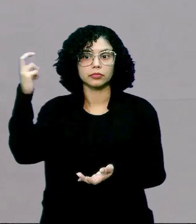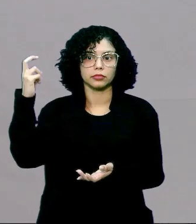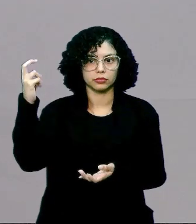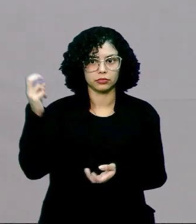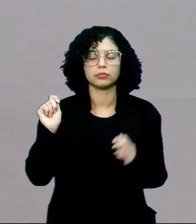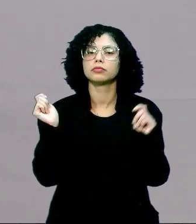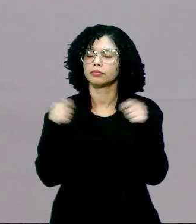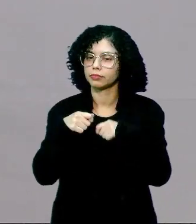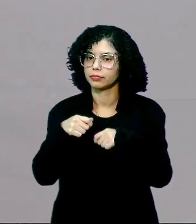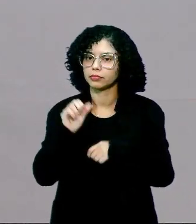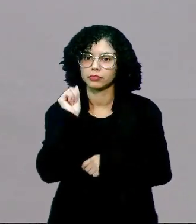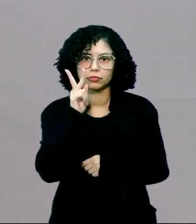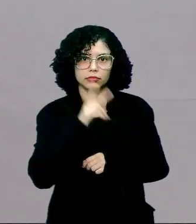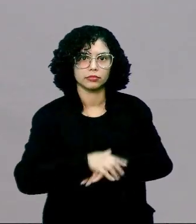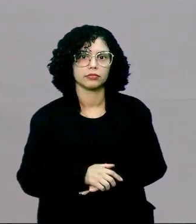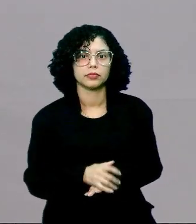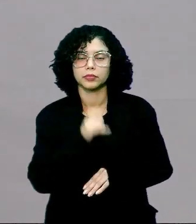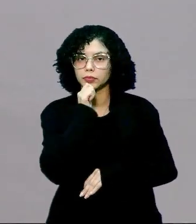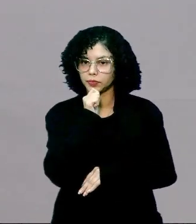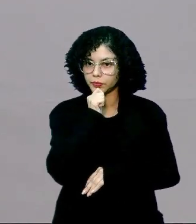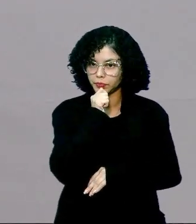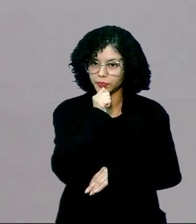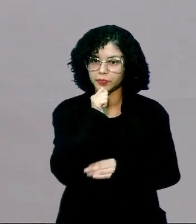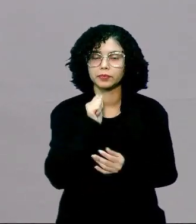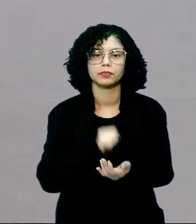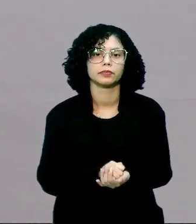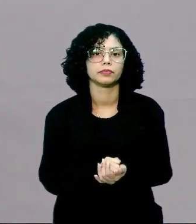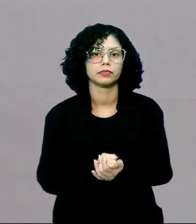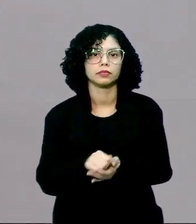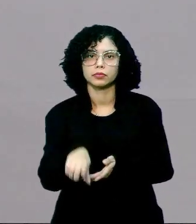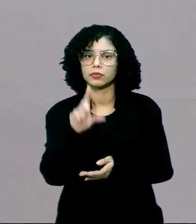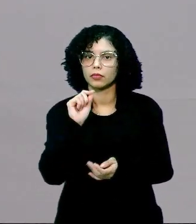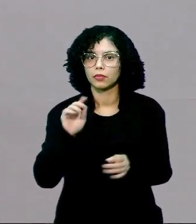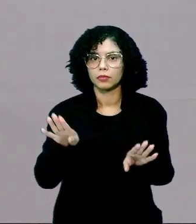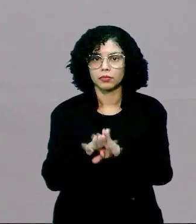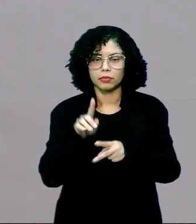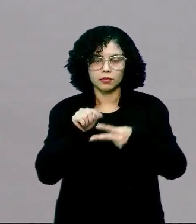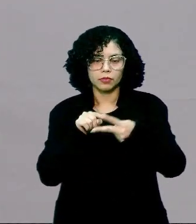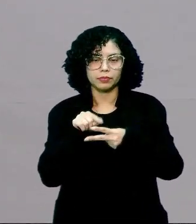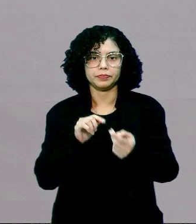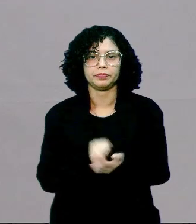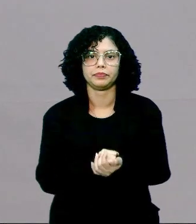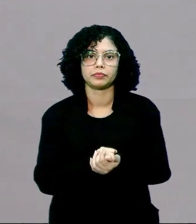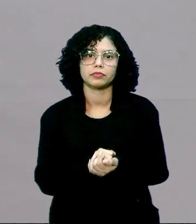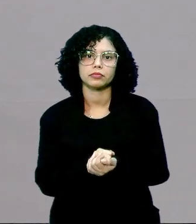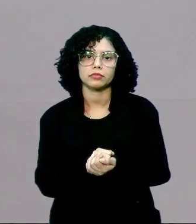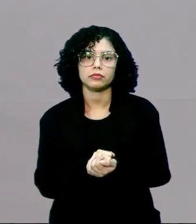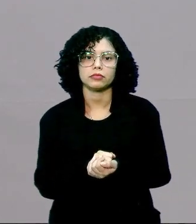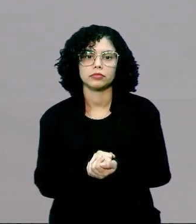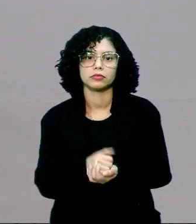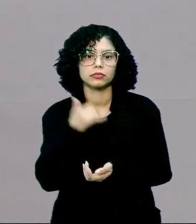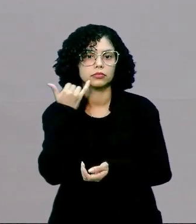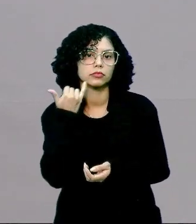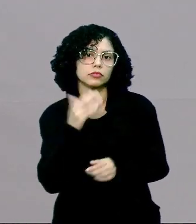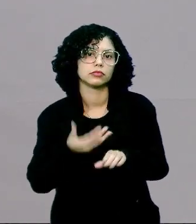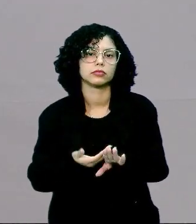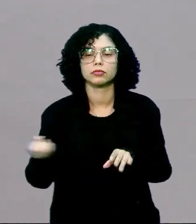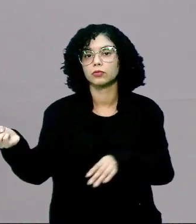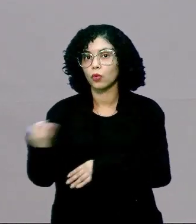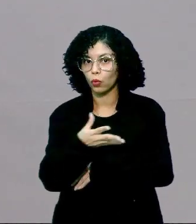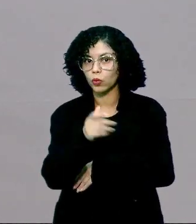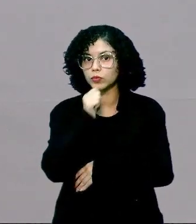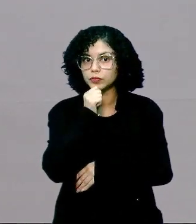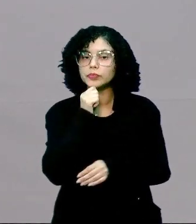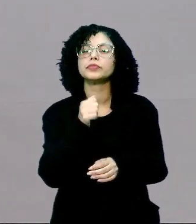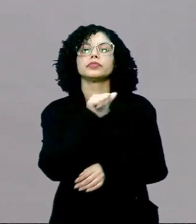ele possui, ok? Além essas alternativas que nós temos, os telefones mais novos, eles